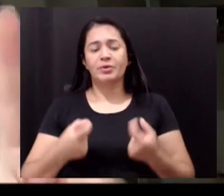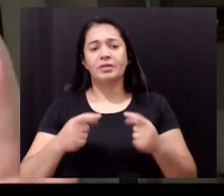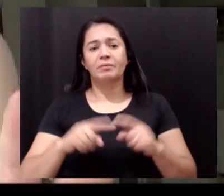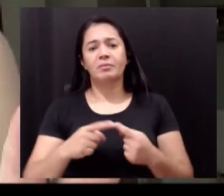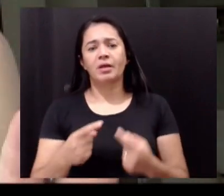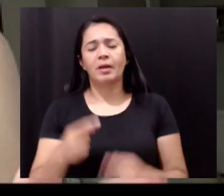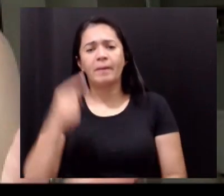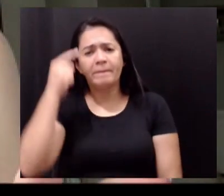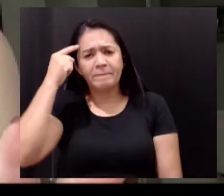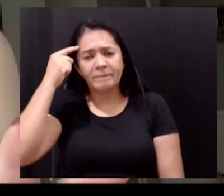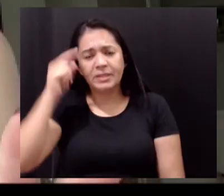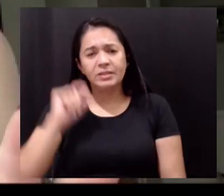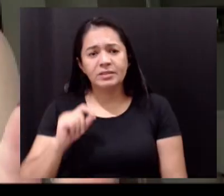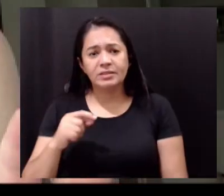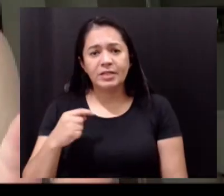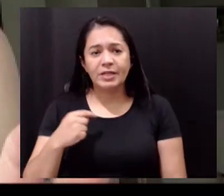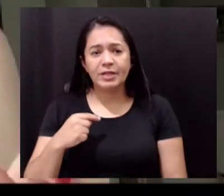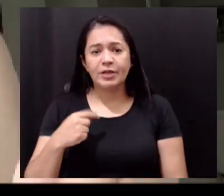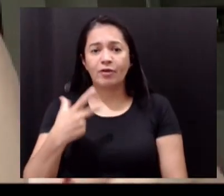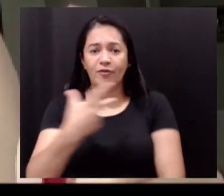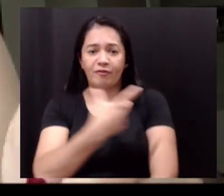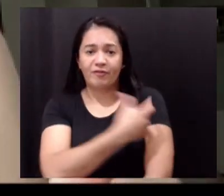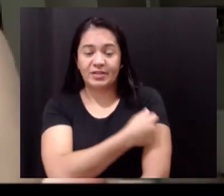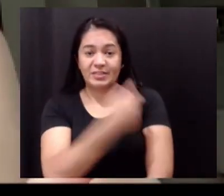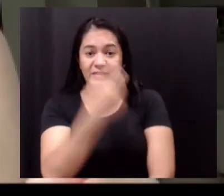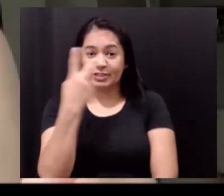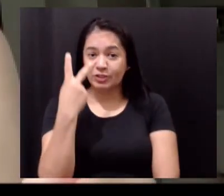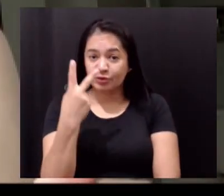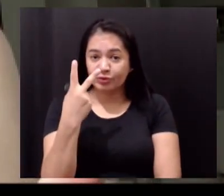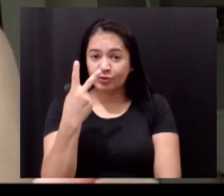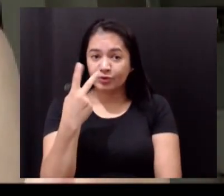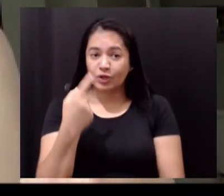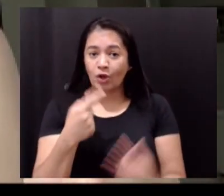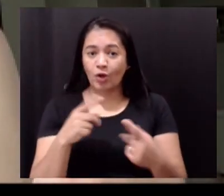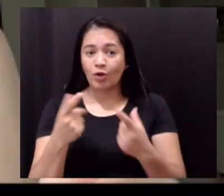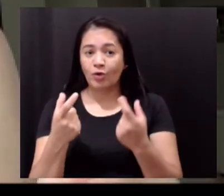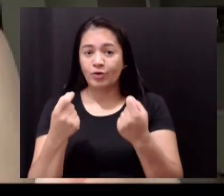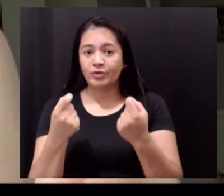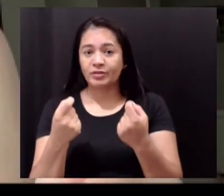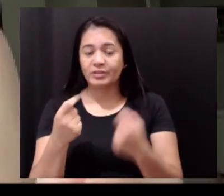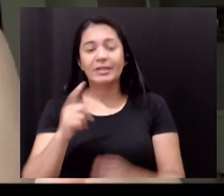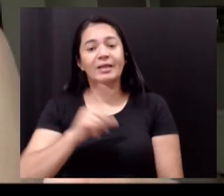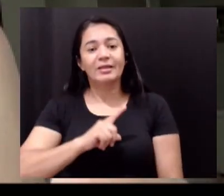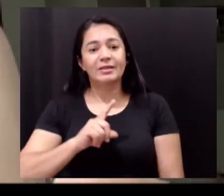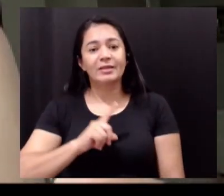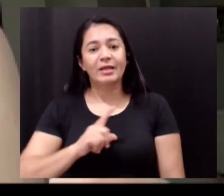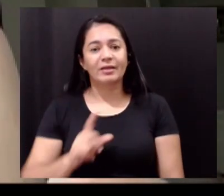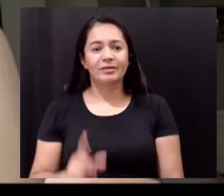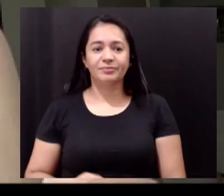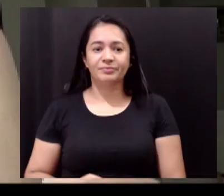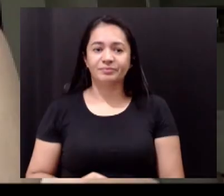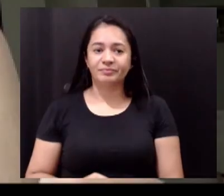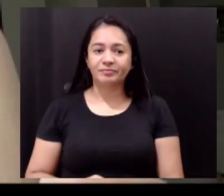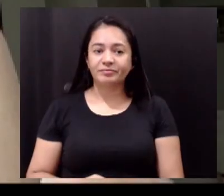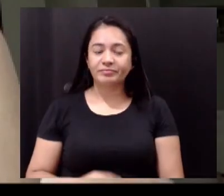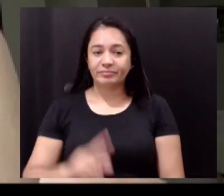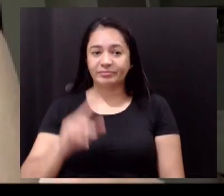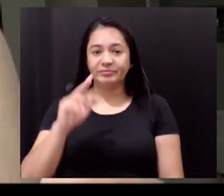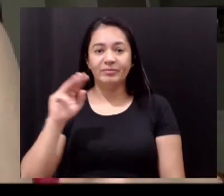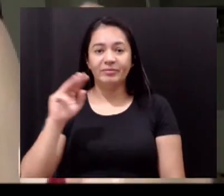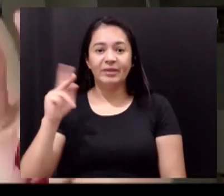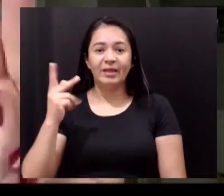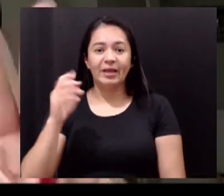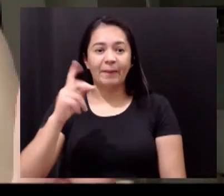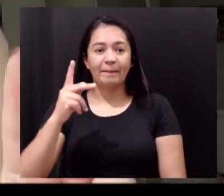tenho duas vacinas que combatem câncer. Uma é amplamente utilizada, a vacina contra a hepatite B, né, que evita o câncer de